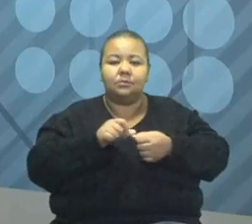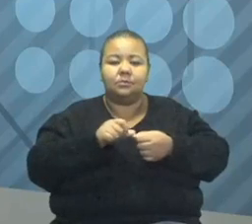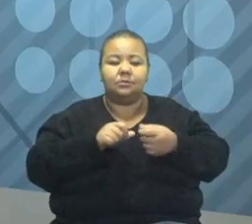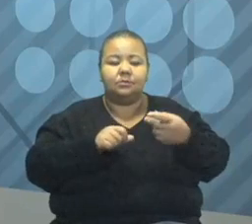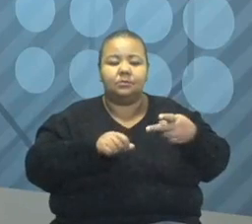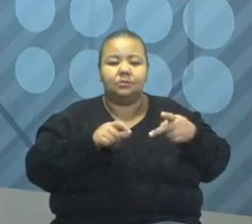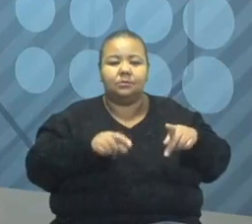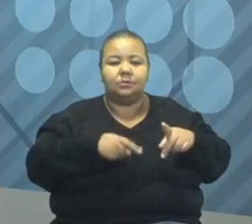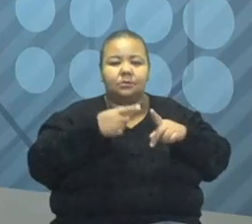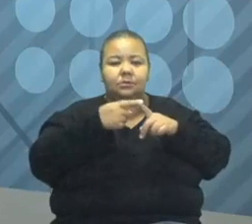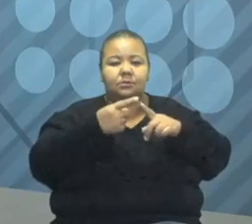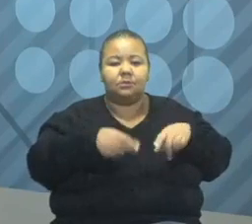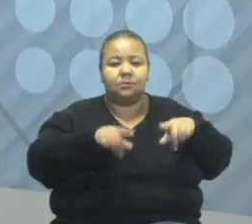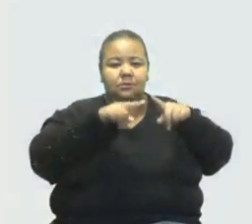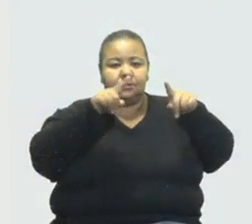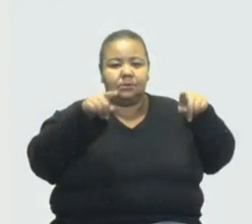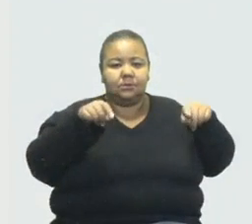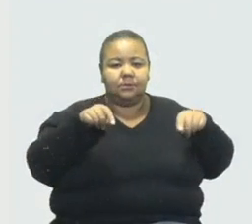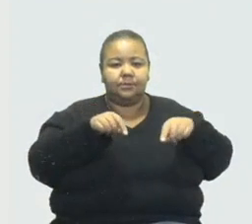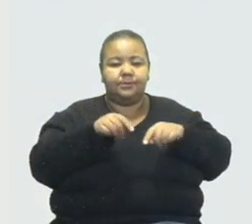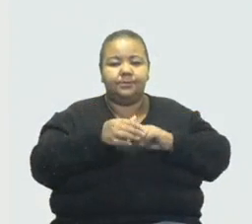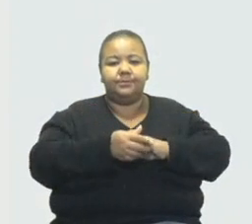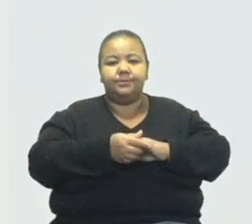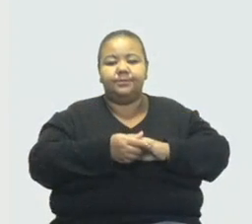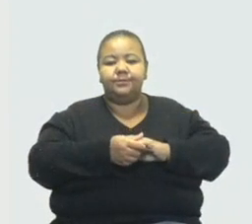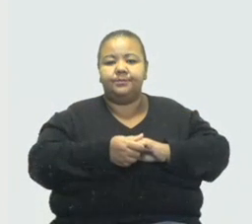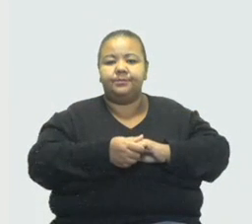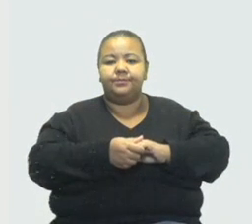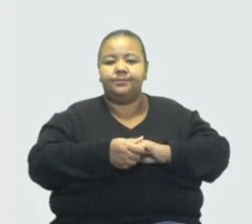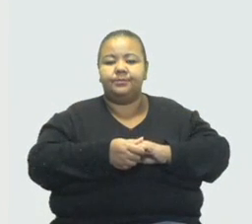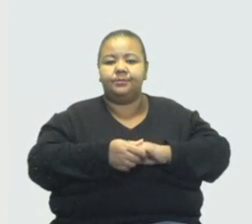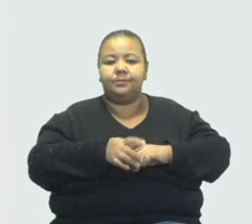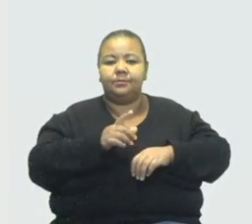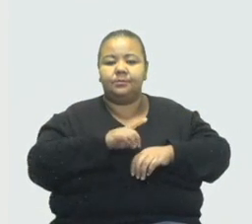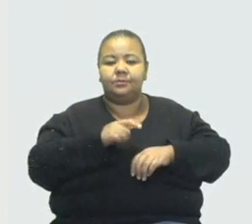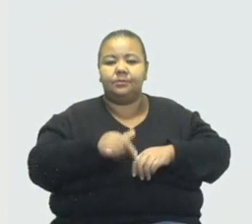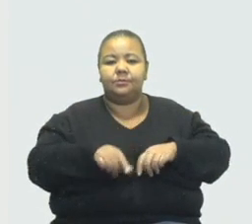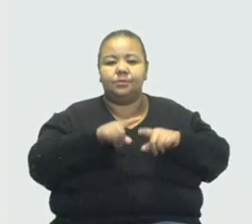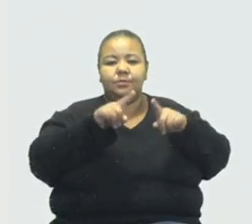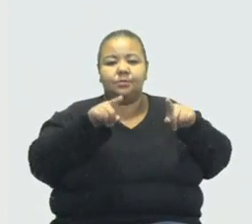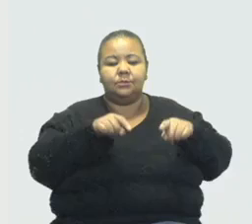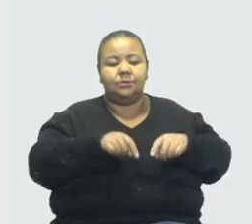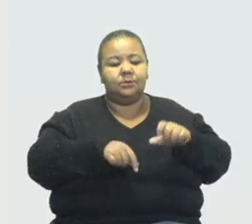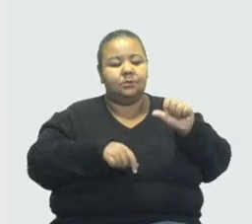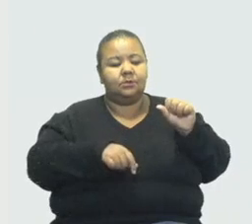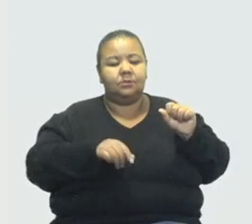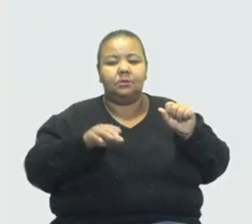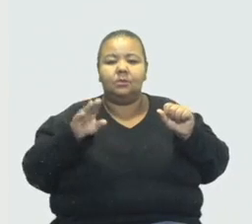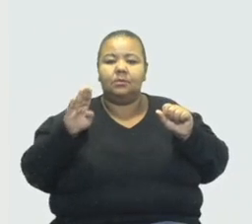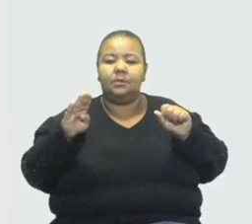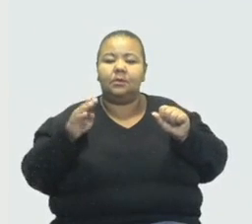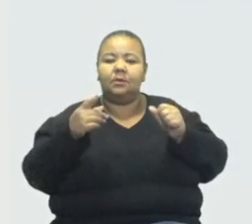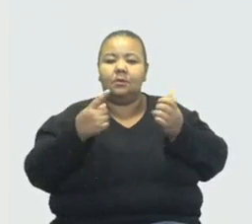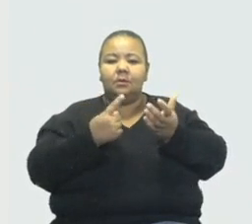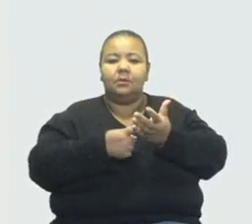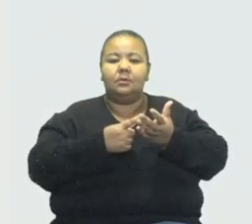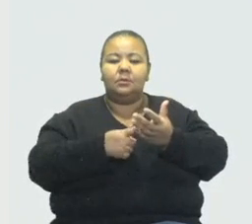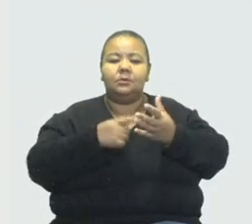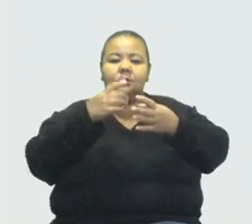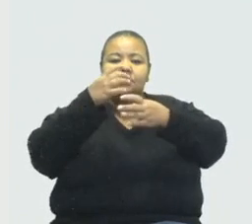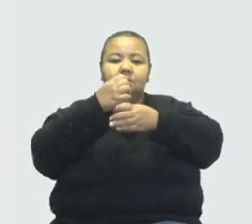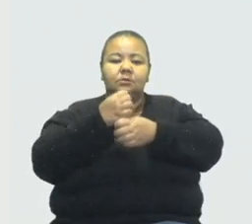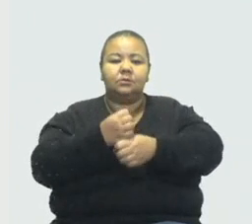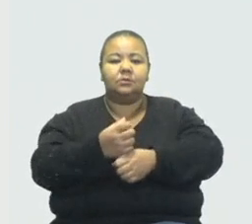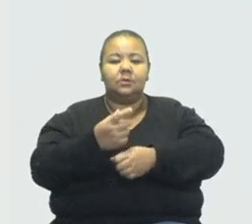para ter uma multiplicação de matrizes. Acompanhe. Então, nós temos a matriz A e a matriz B. E pede para calcular o